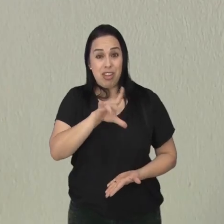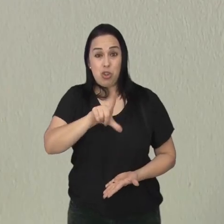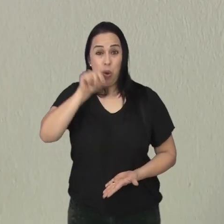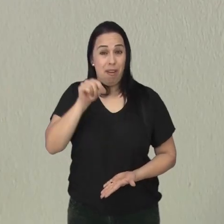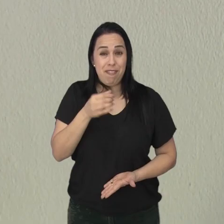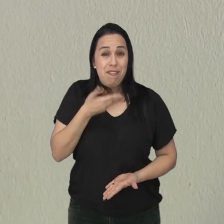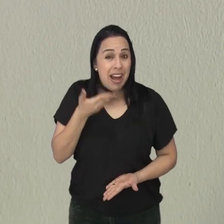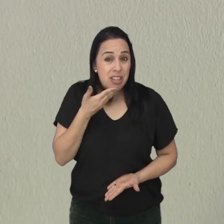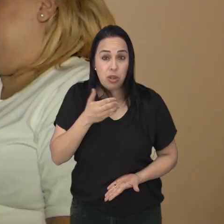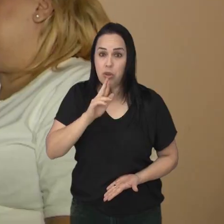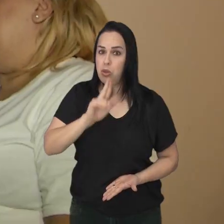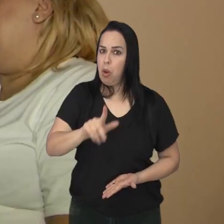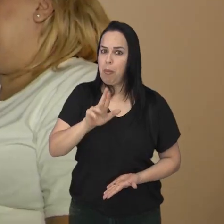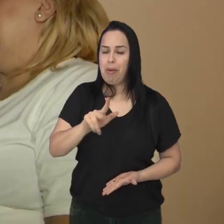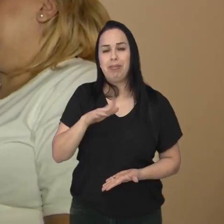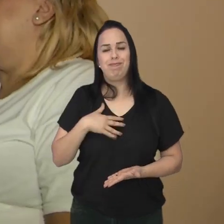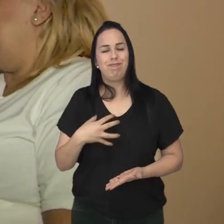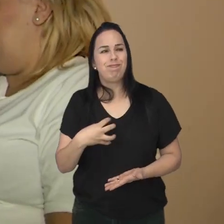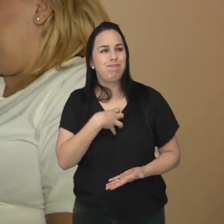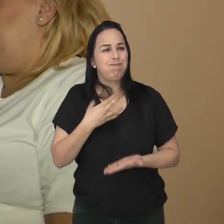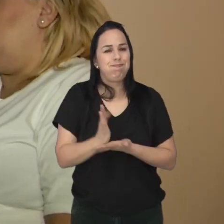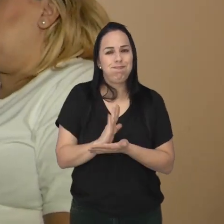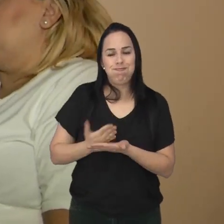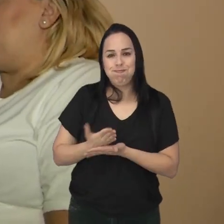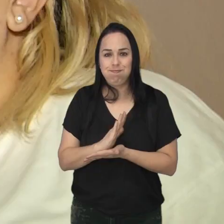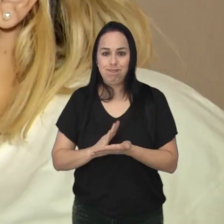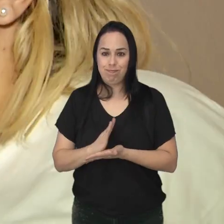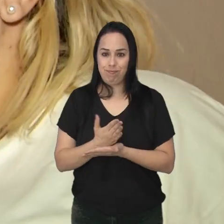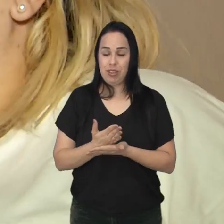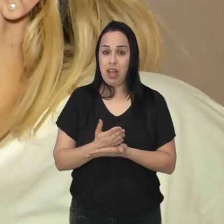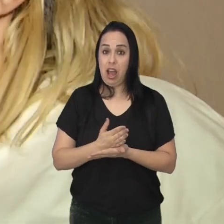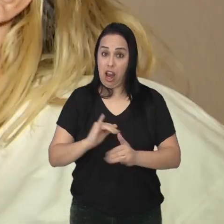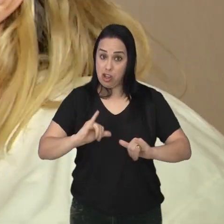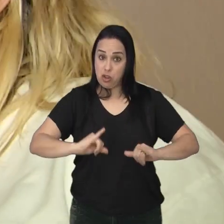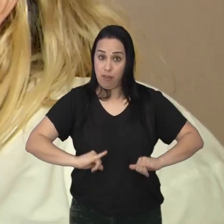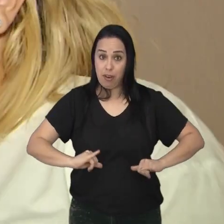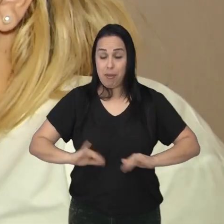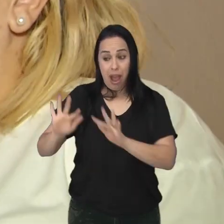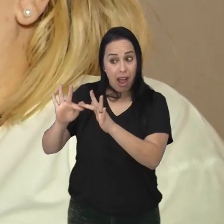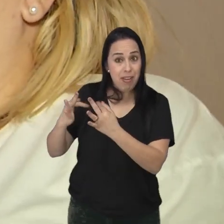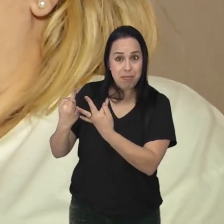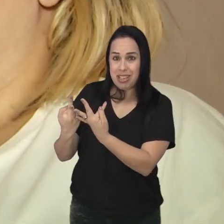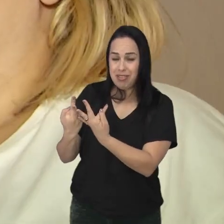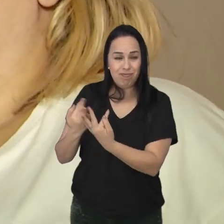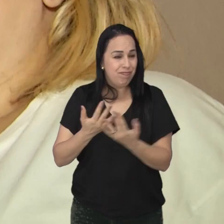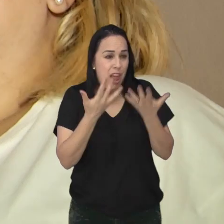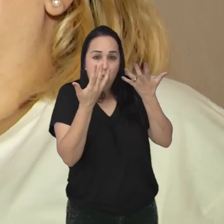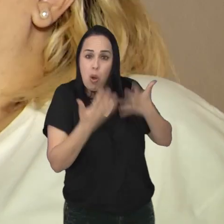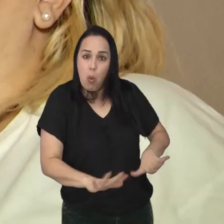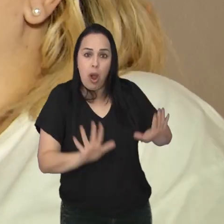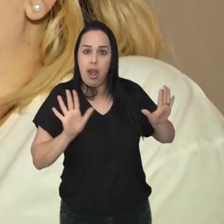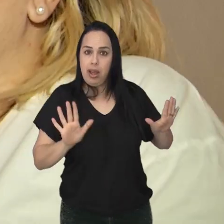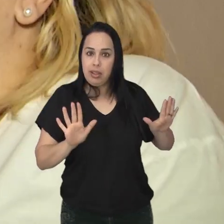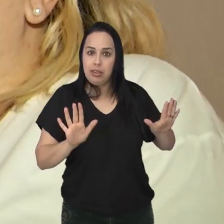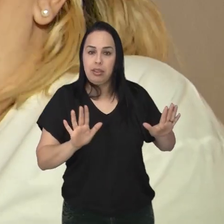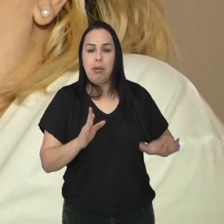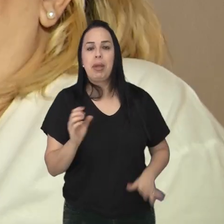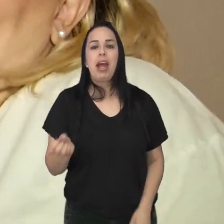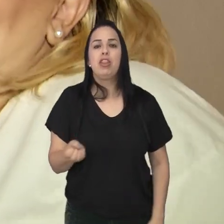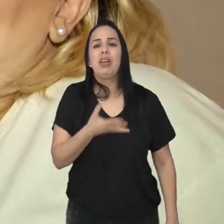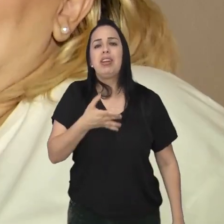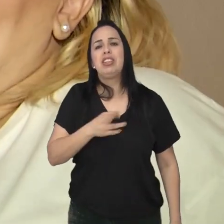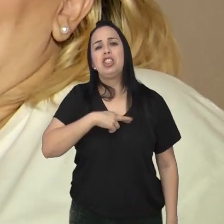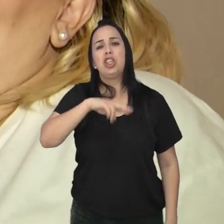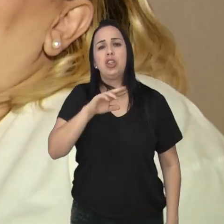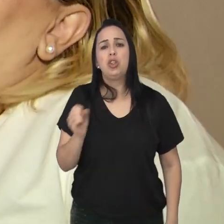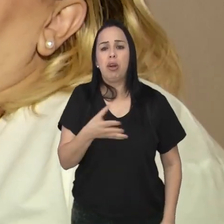ser uma escolha fácil acabou gerando um certo incômodo, já que a Nívia sofreu resistência da própria família ao se